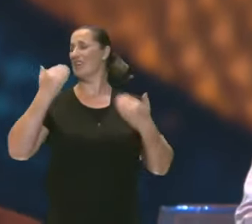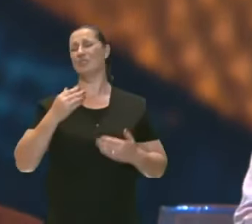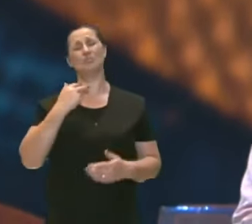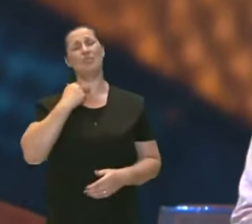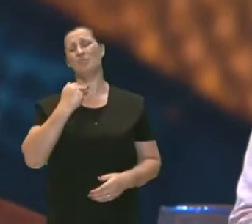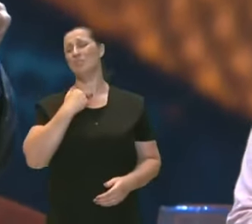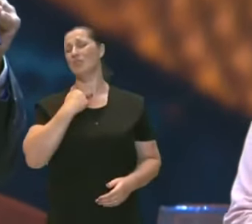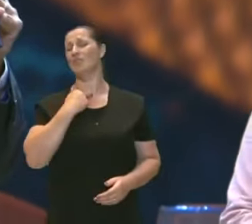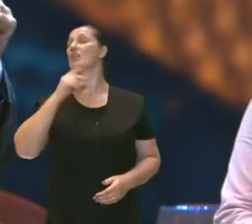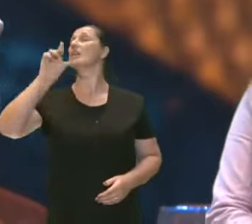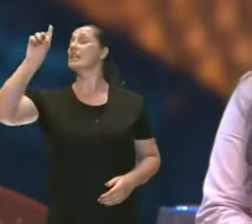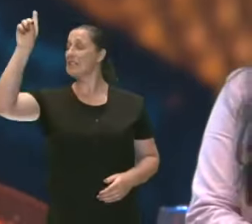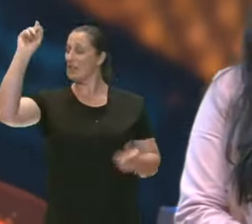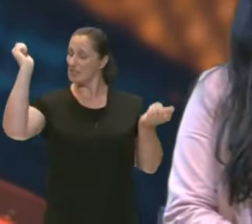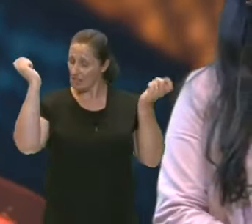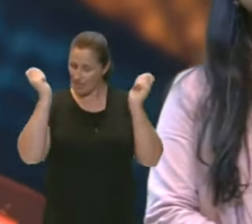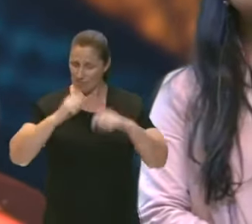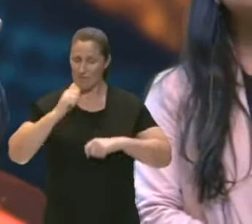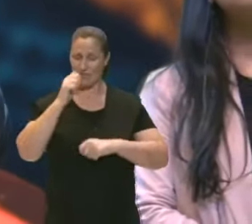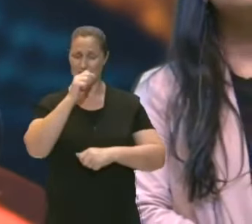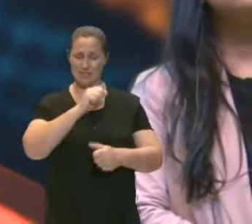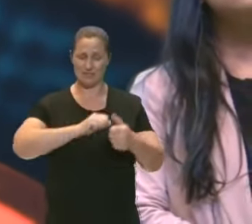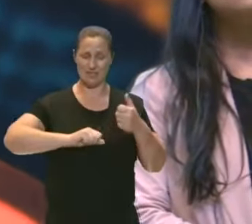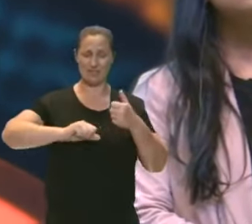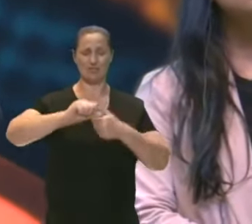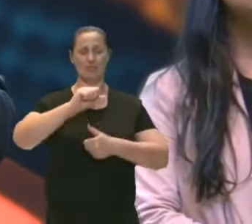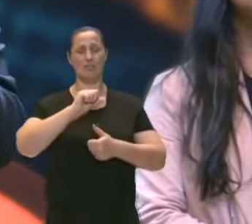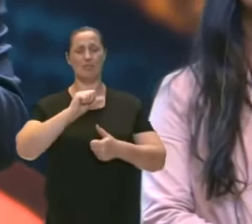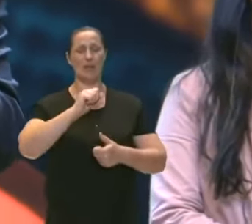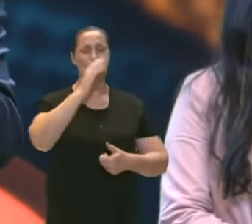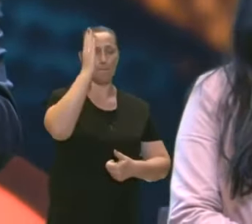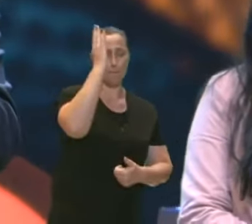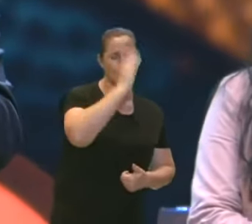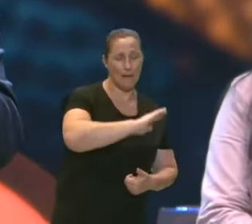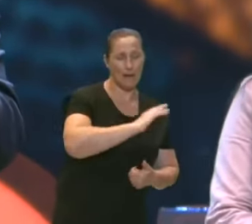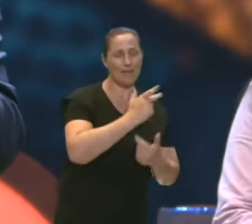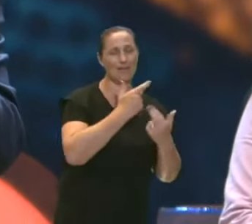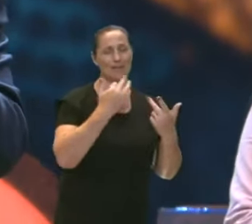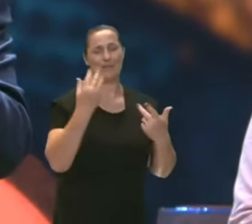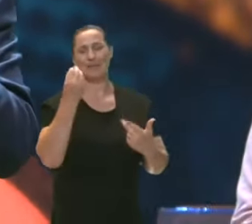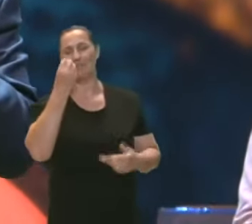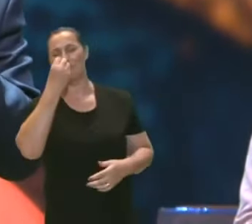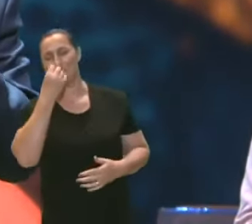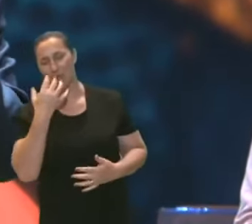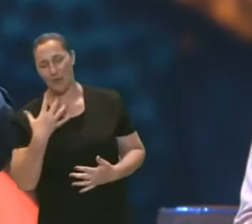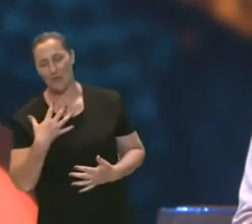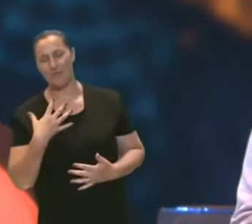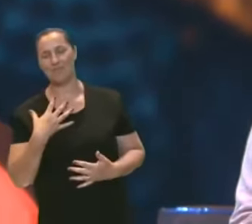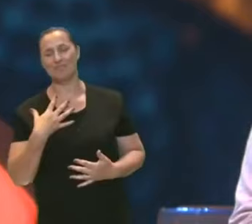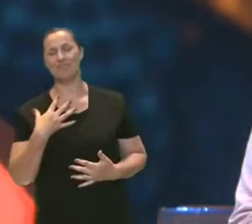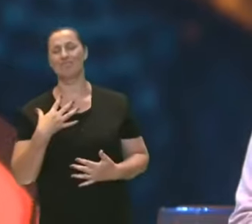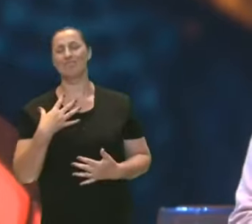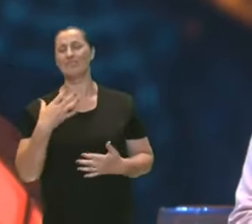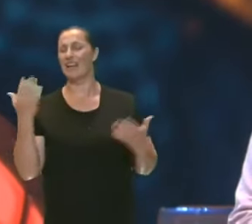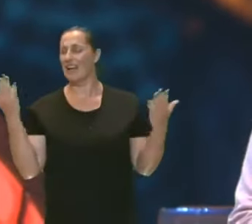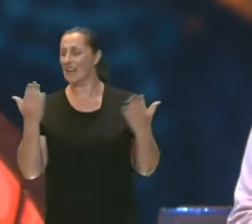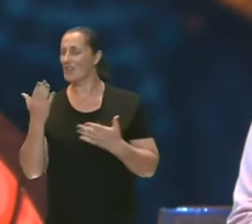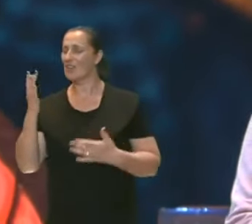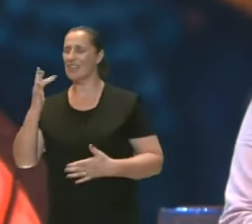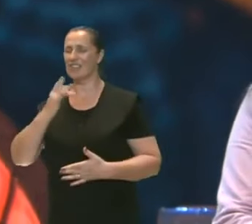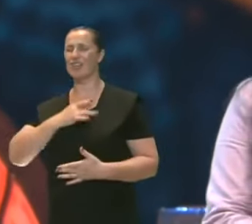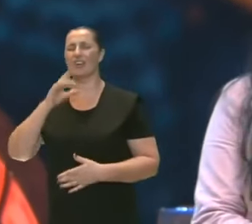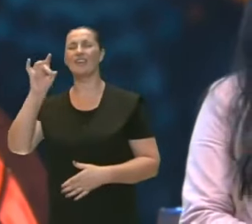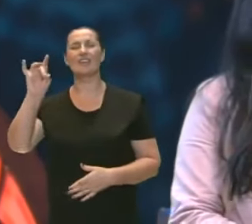isso? Deus é capaz de transformar o mal em bem. Então, Senhor, agora eu te peço, toca esses corações,